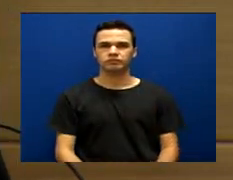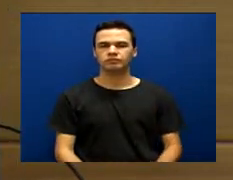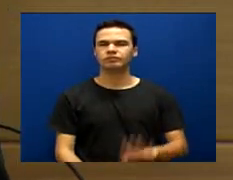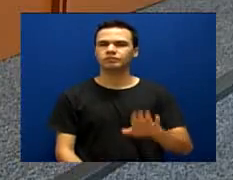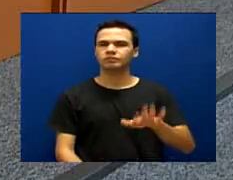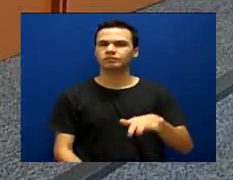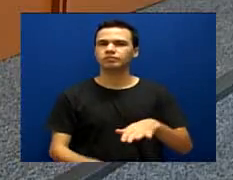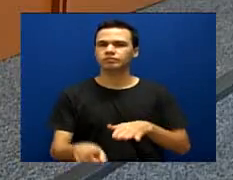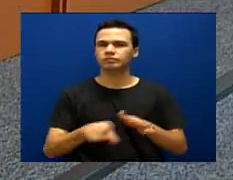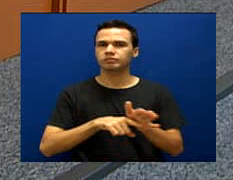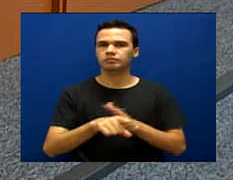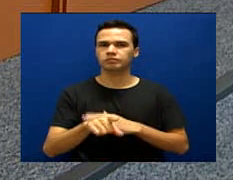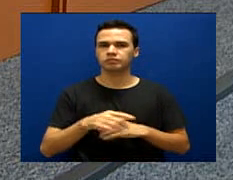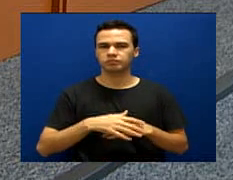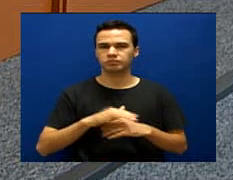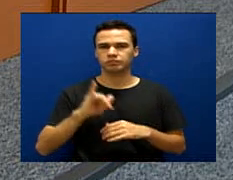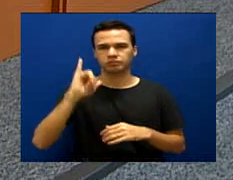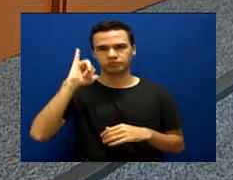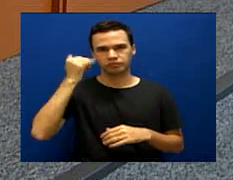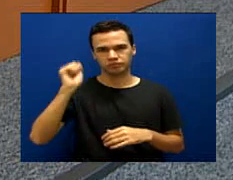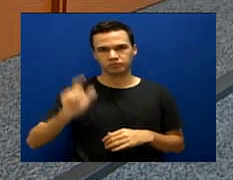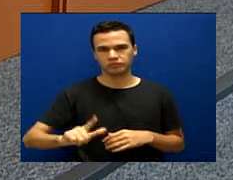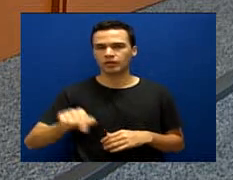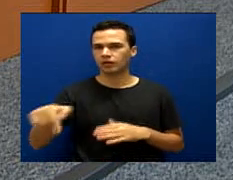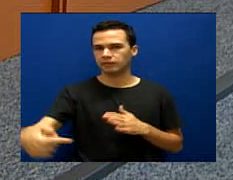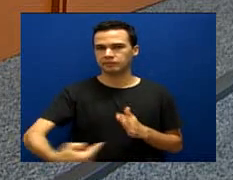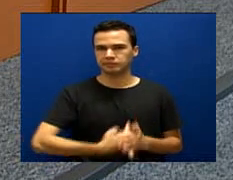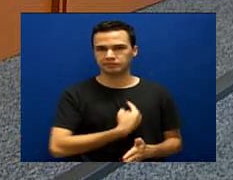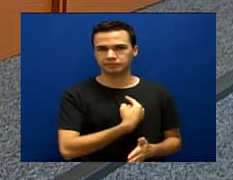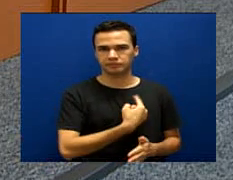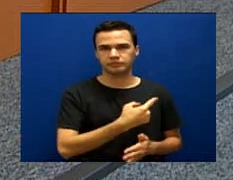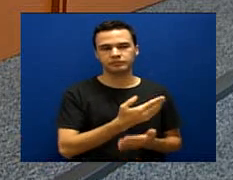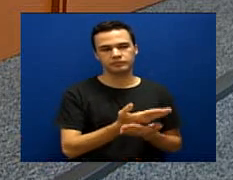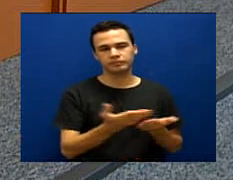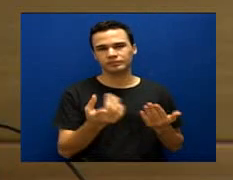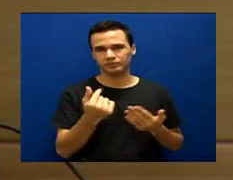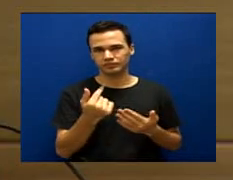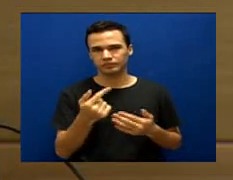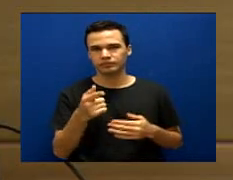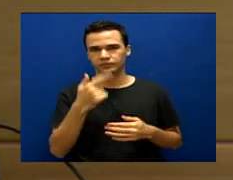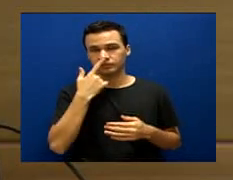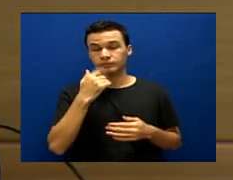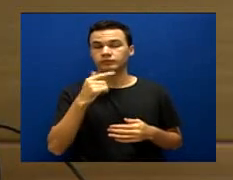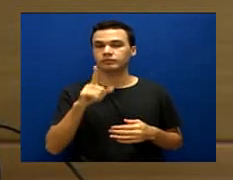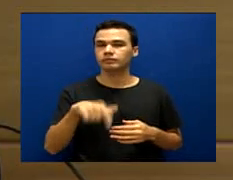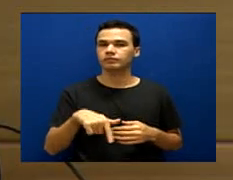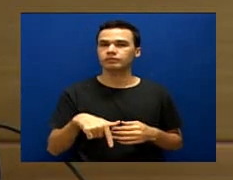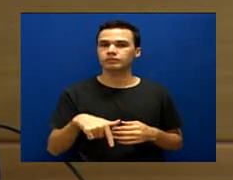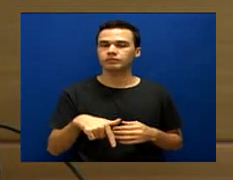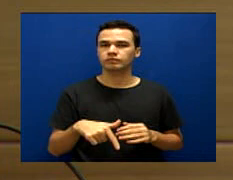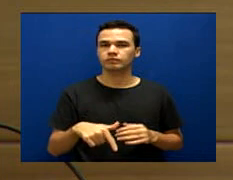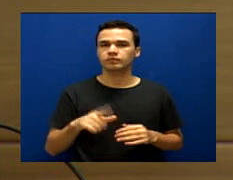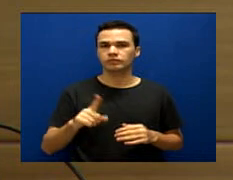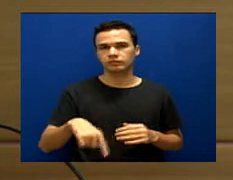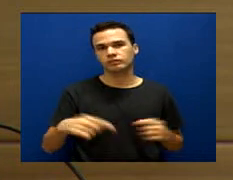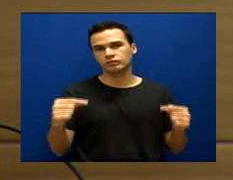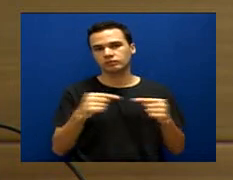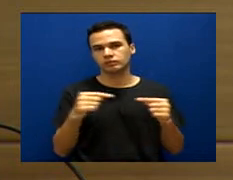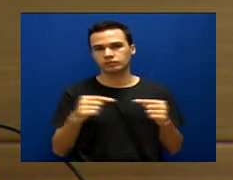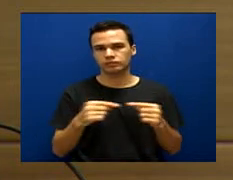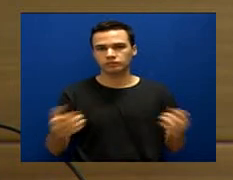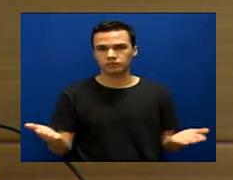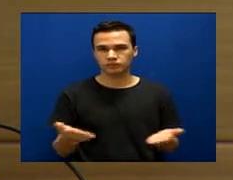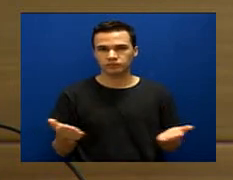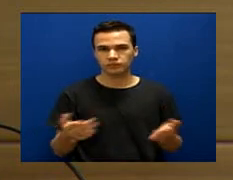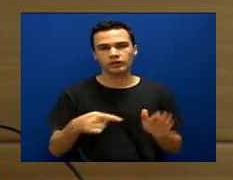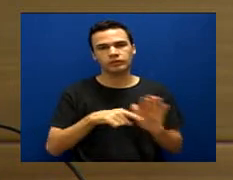Gessé, bom, essa pergunta que os recursos, exatamente, é nessa linha, que nessas duas...